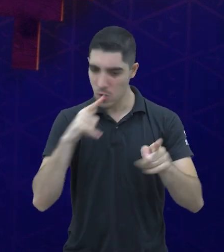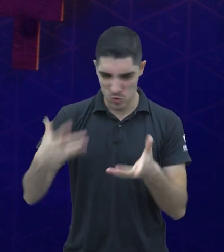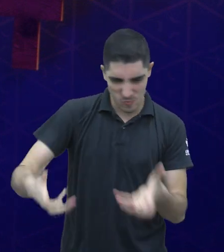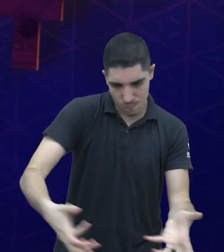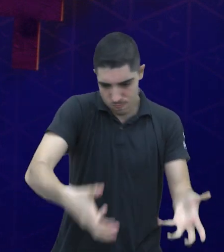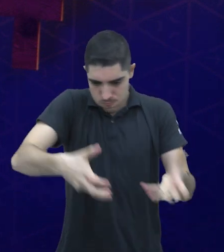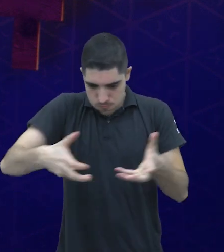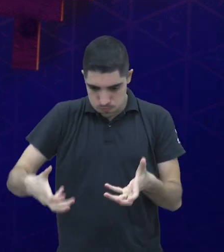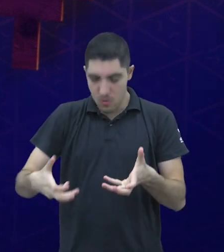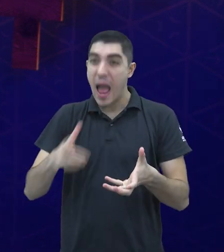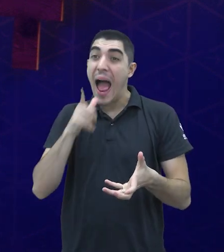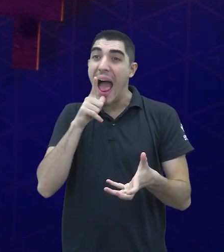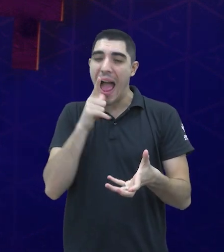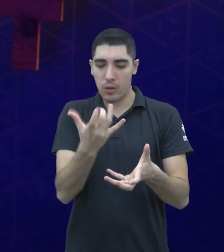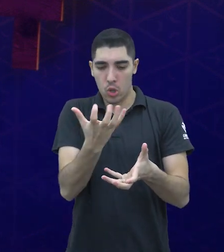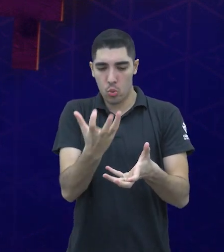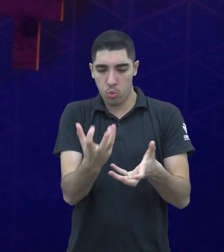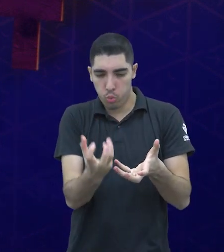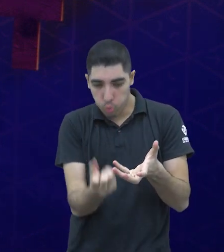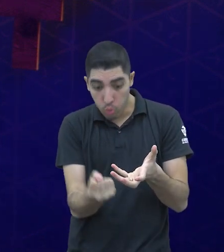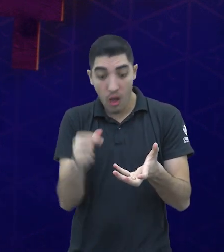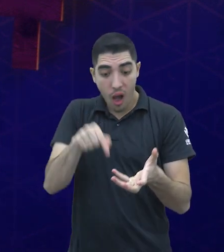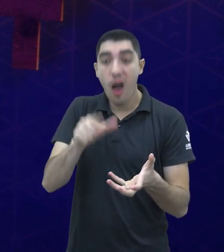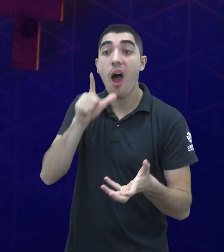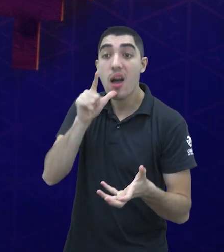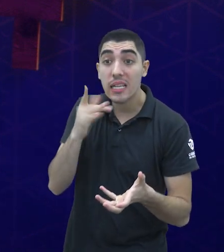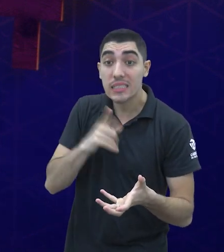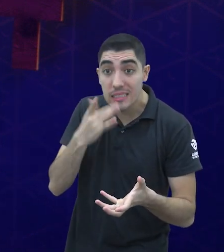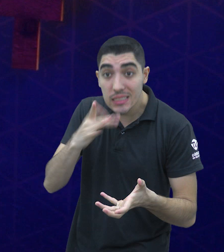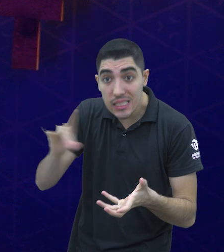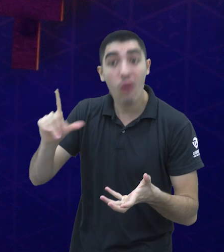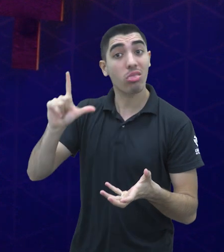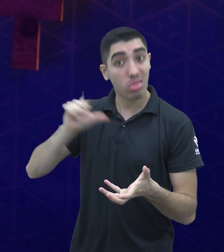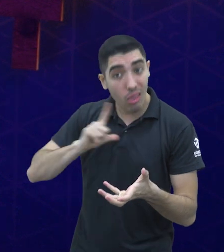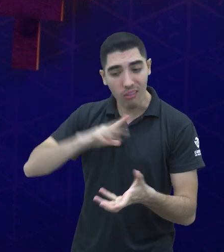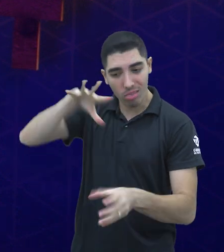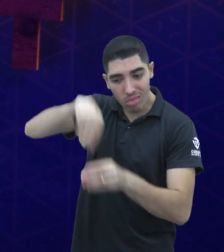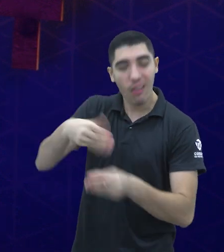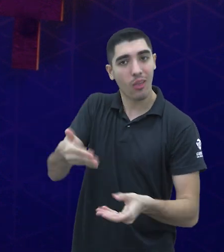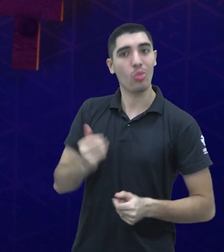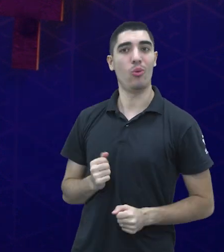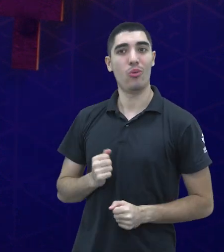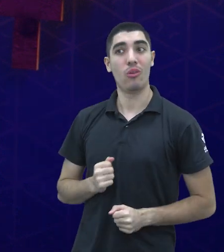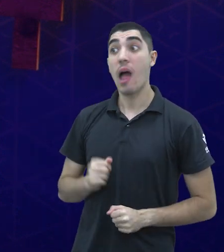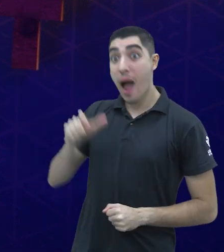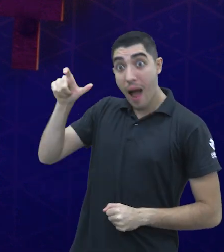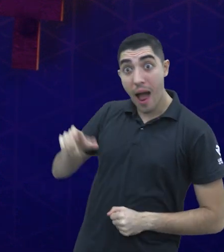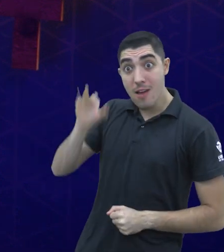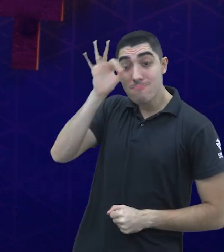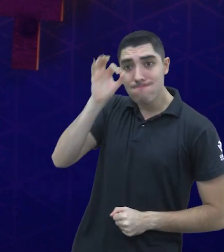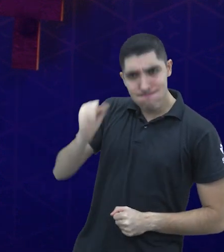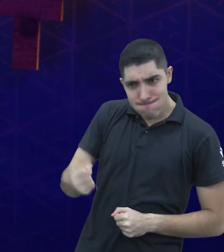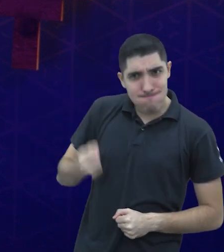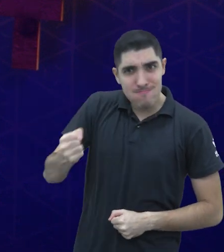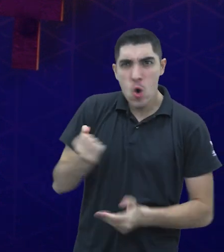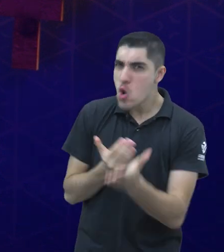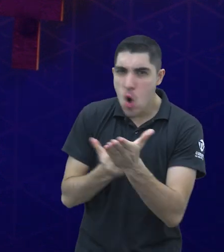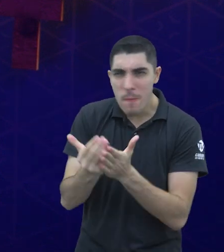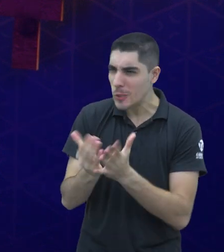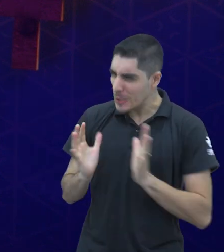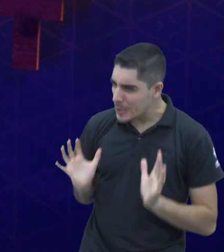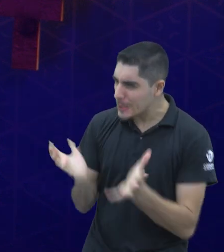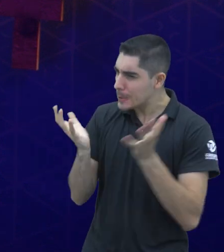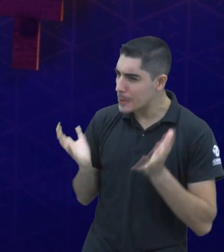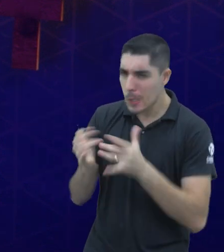a água e fica o sal, né? E eles fizeram, ele conseguiu fazer a galera fazer